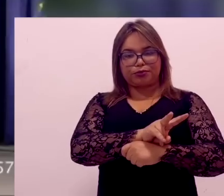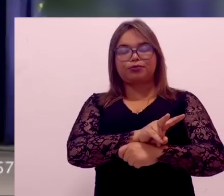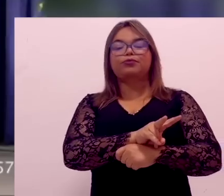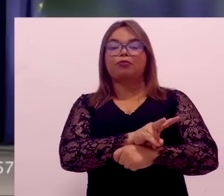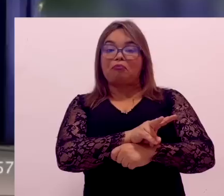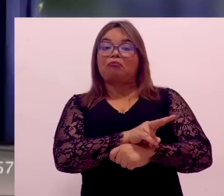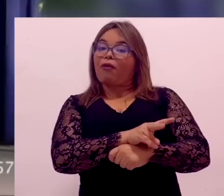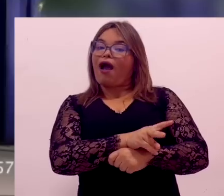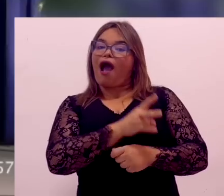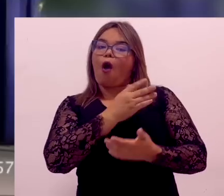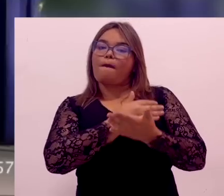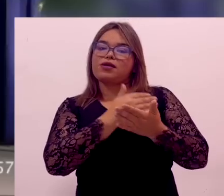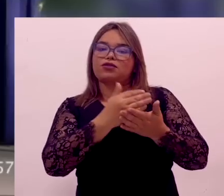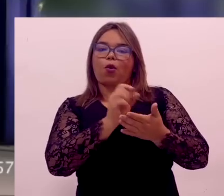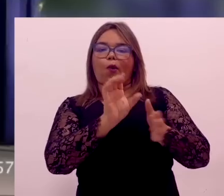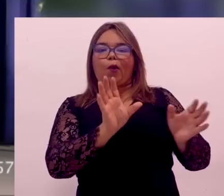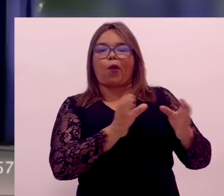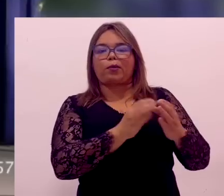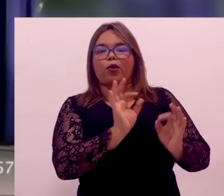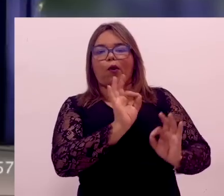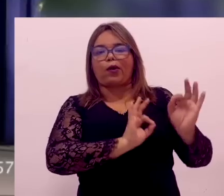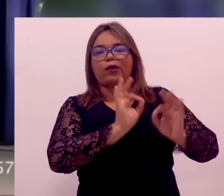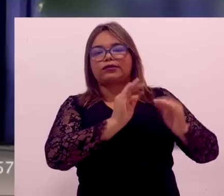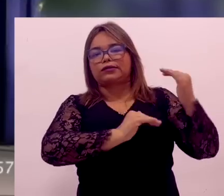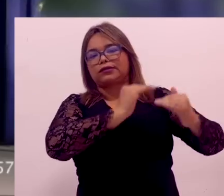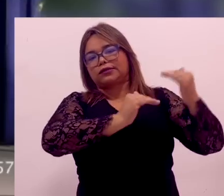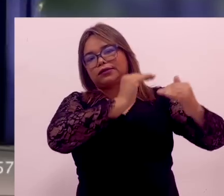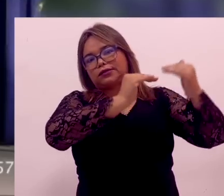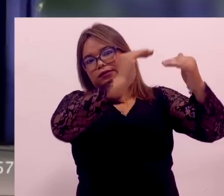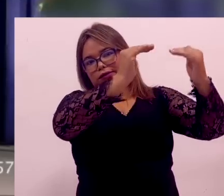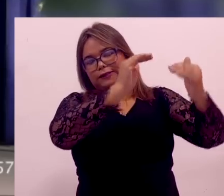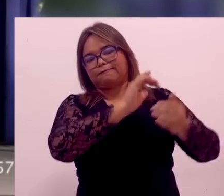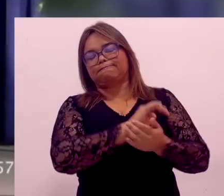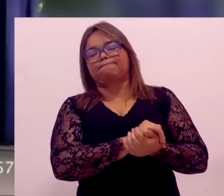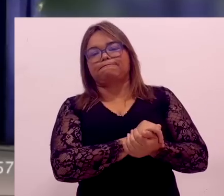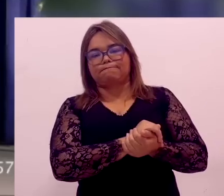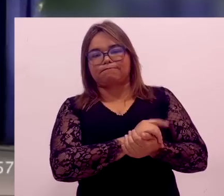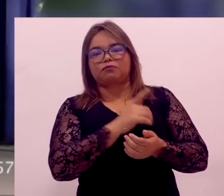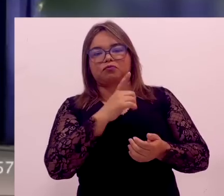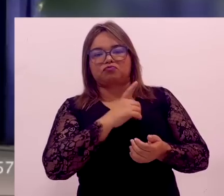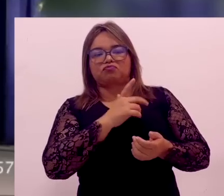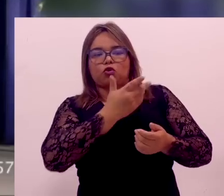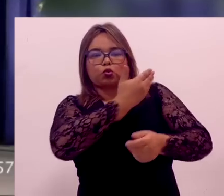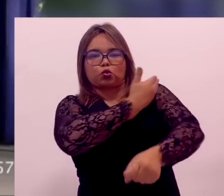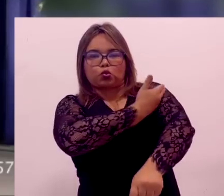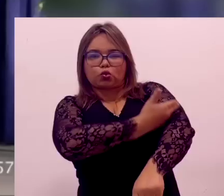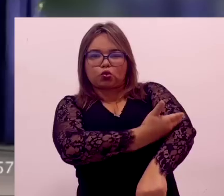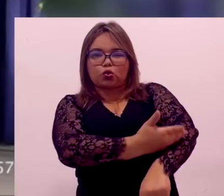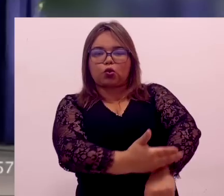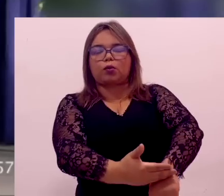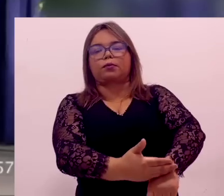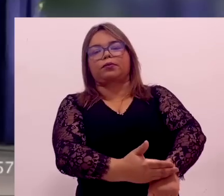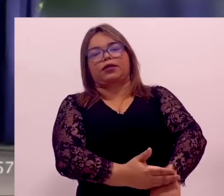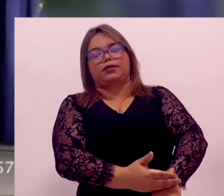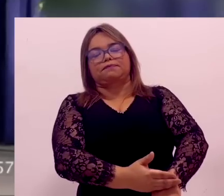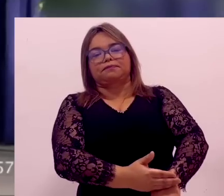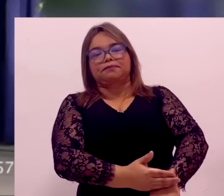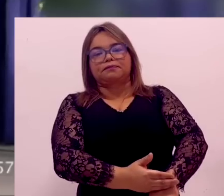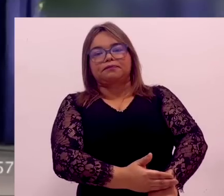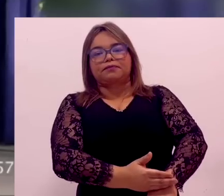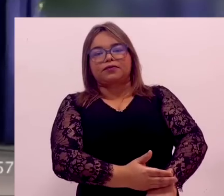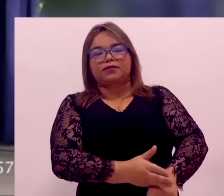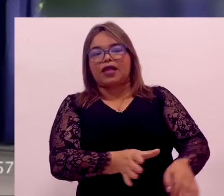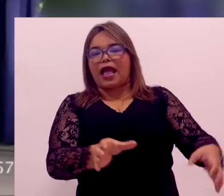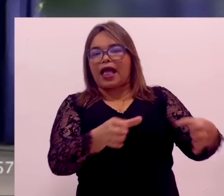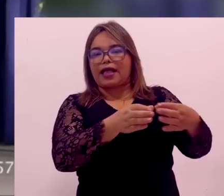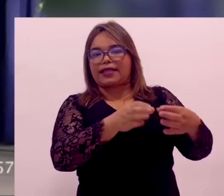ritos e rituais e graus foram perpetuados em organizações subsequentes. Assim,